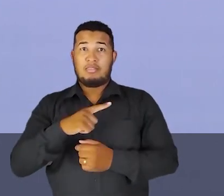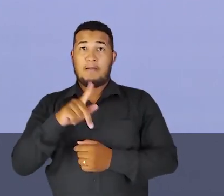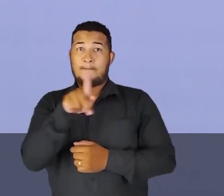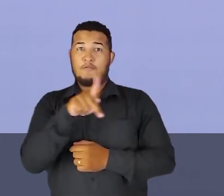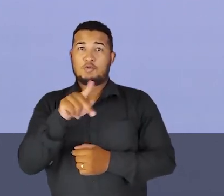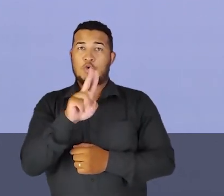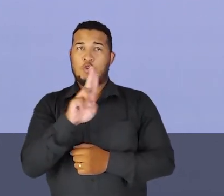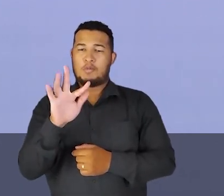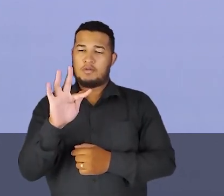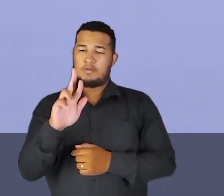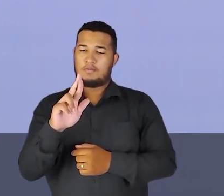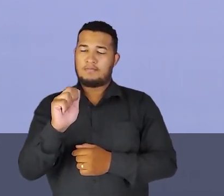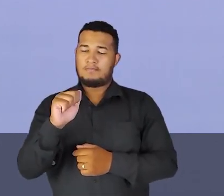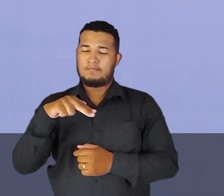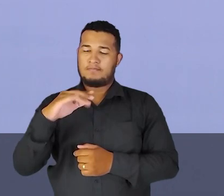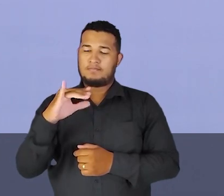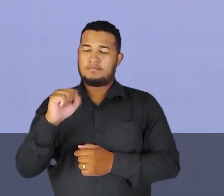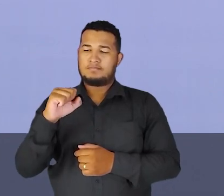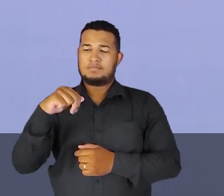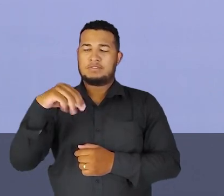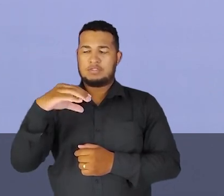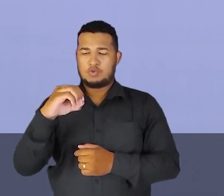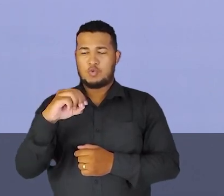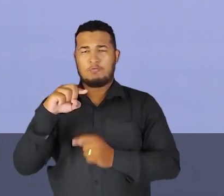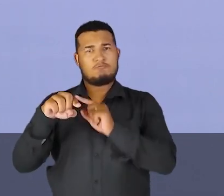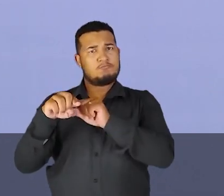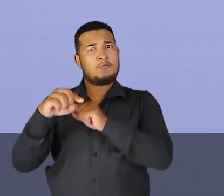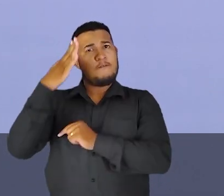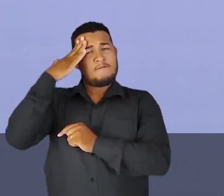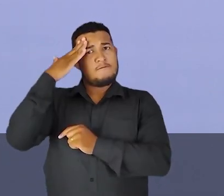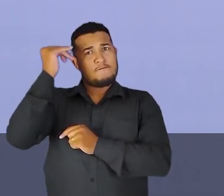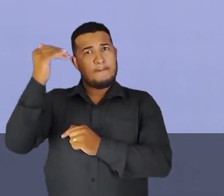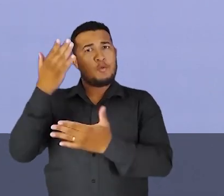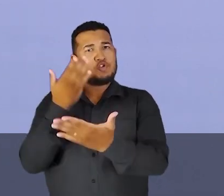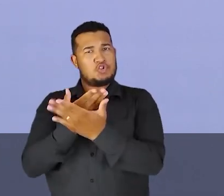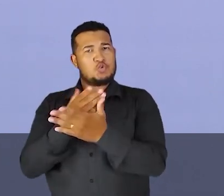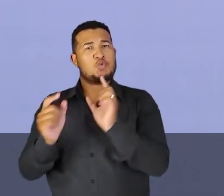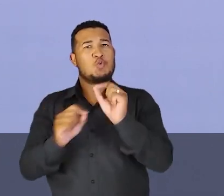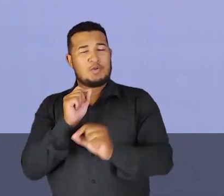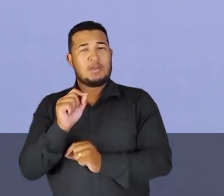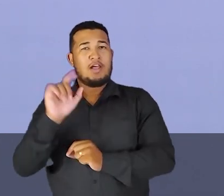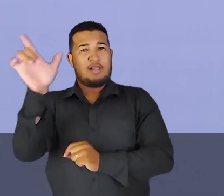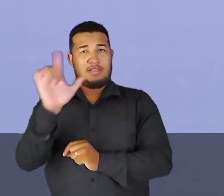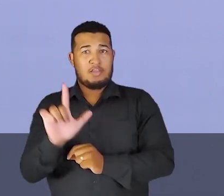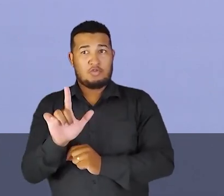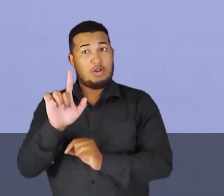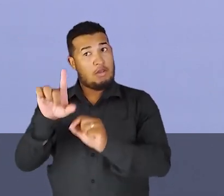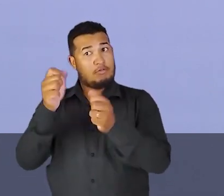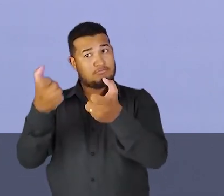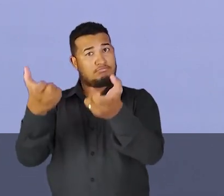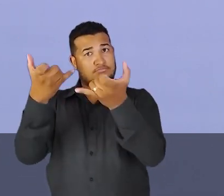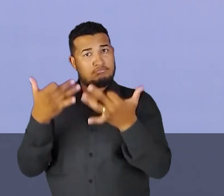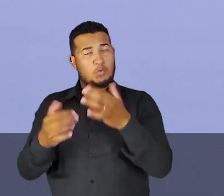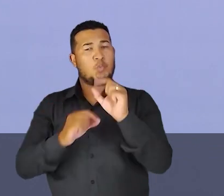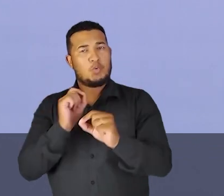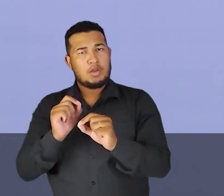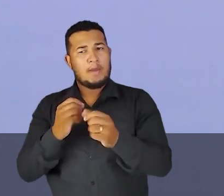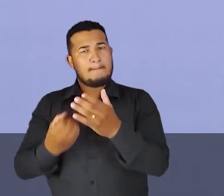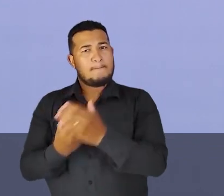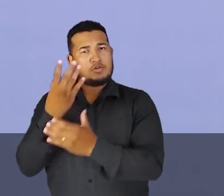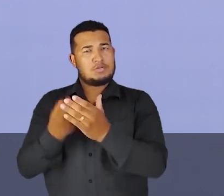Francisco Aurélio Ribeiro, que é um professor bem renomado que estuda literatura, ele vai nos dizer que a